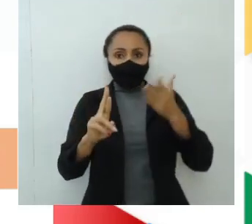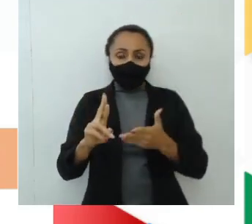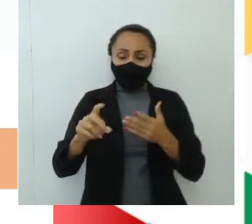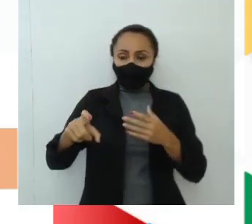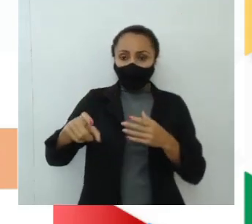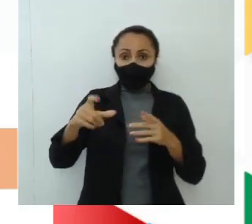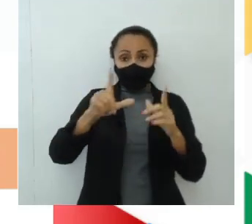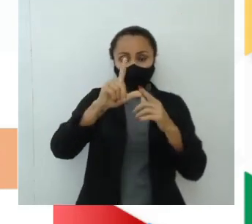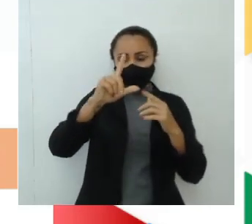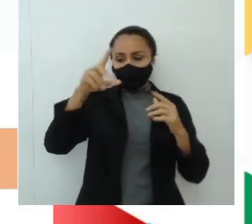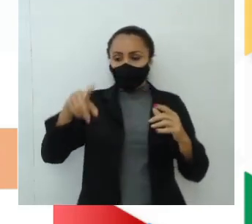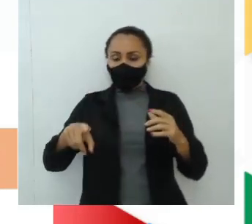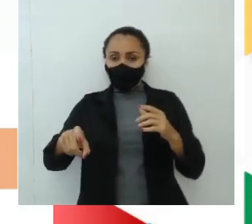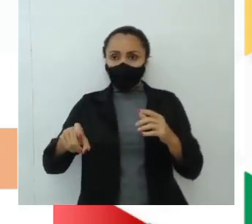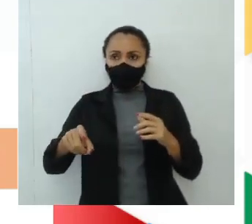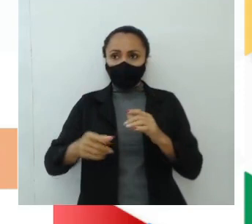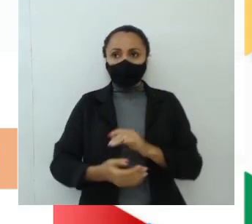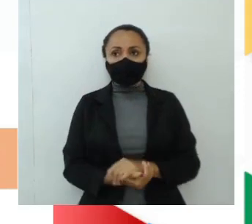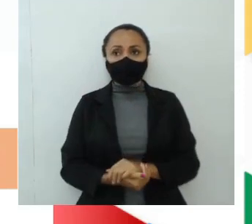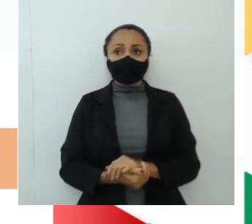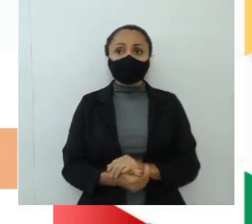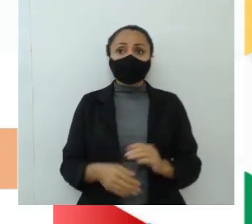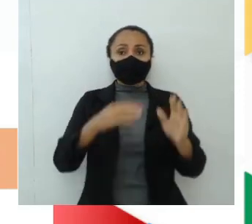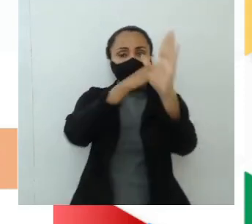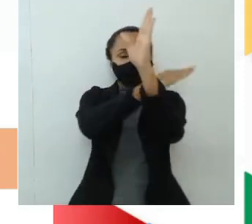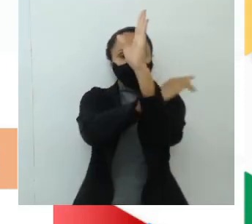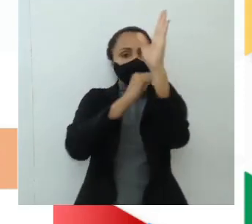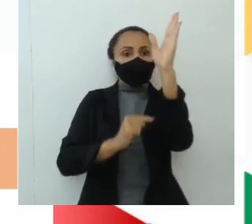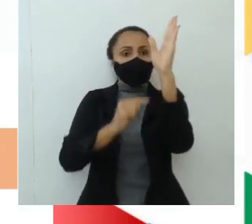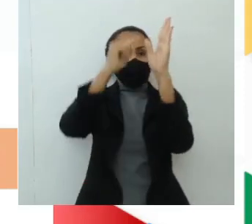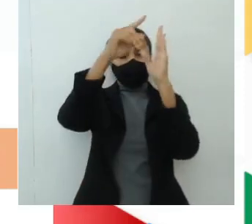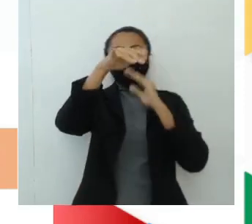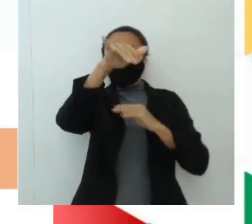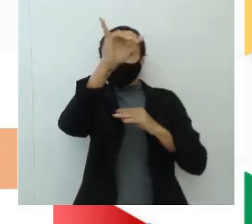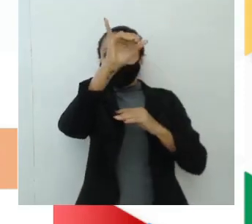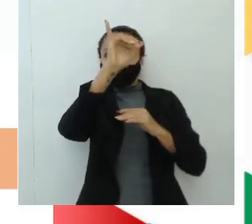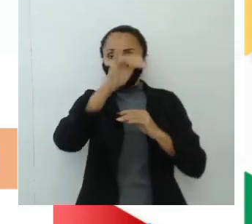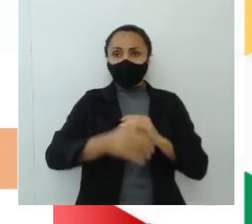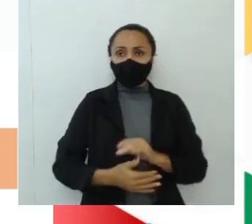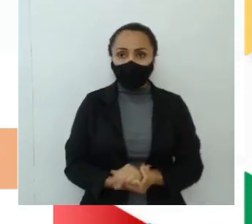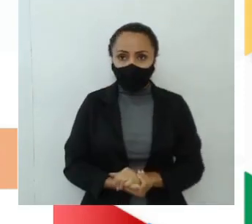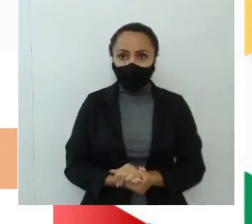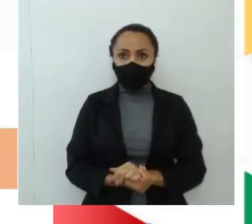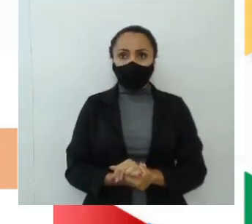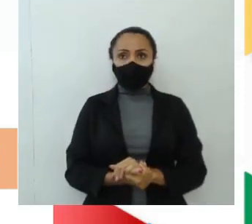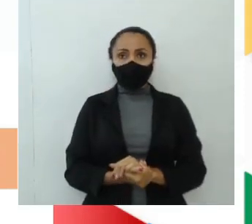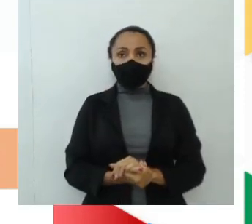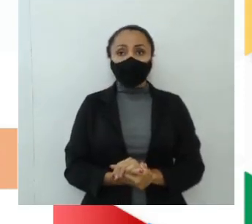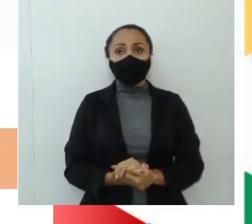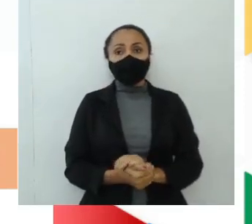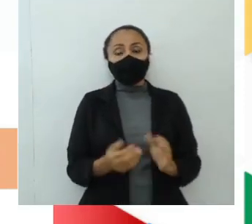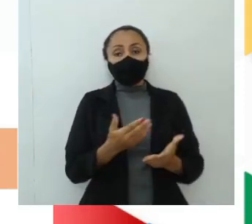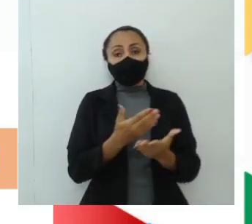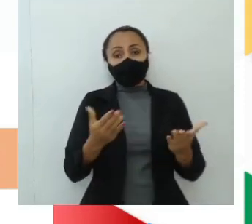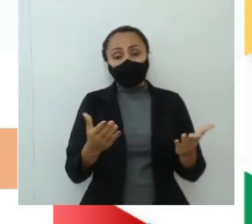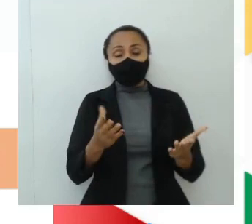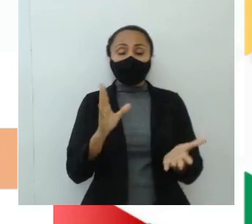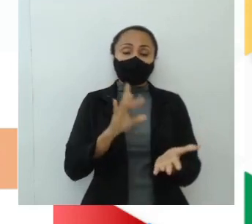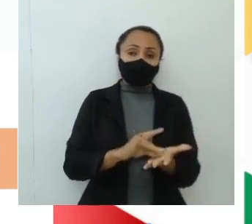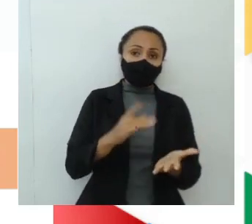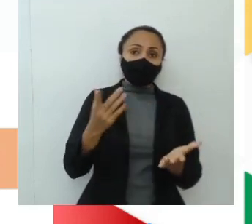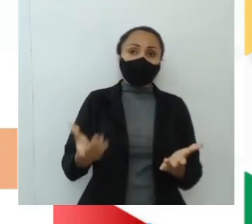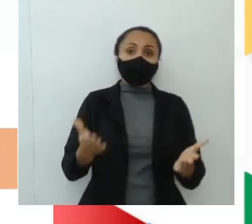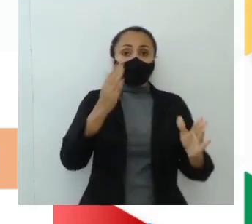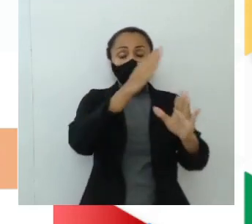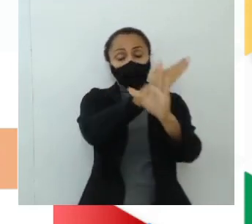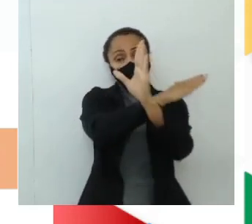X, que é o eixo das abscissas, e as ordenadas por Y, a partir, claro, da origem. E, na verdade, nós temos o plano